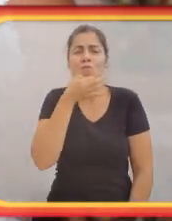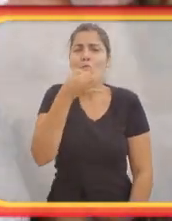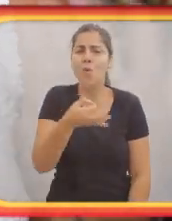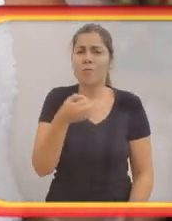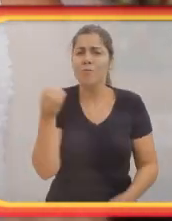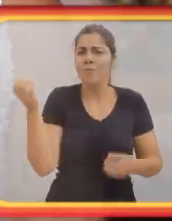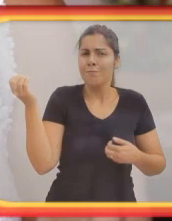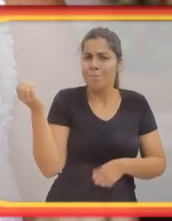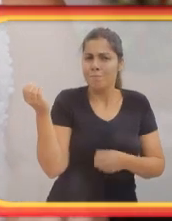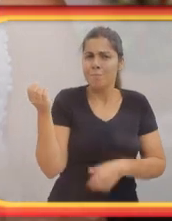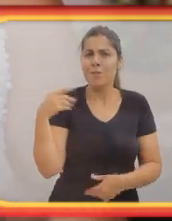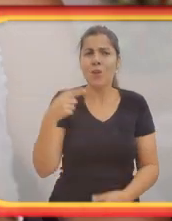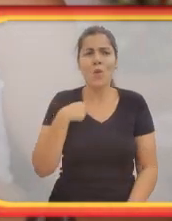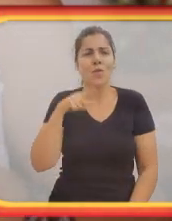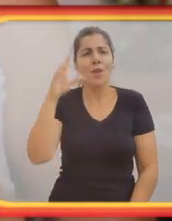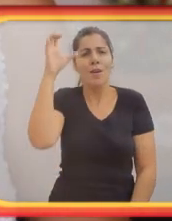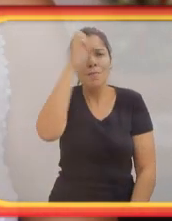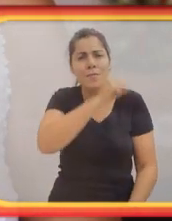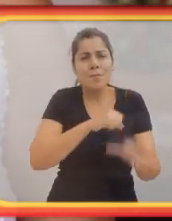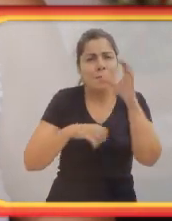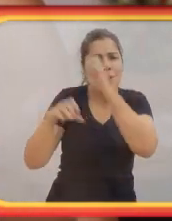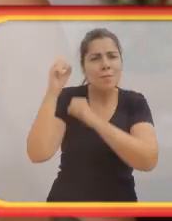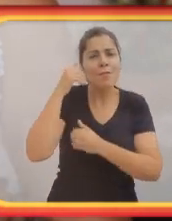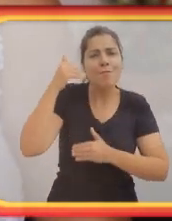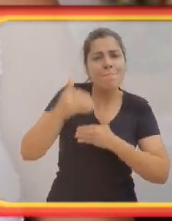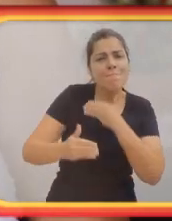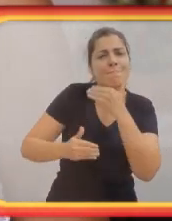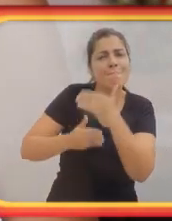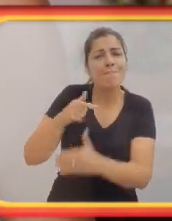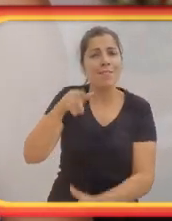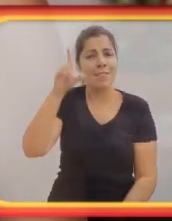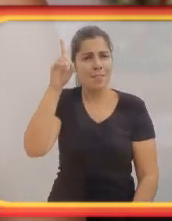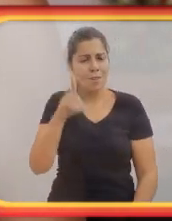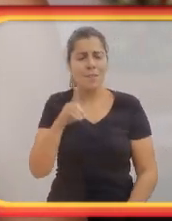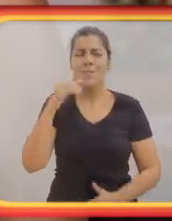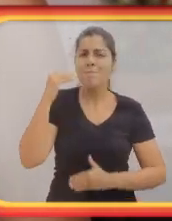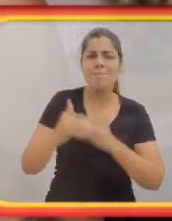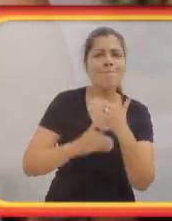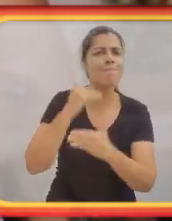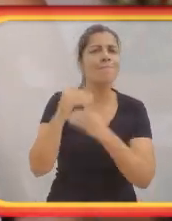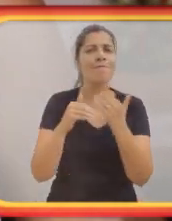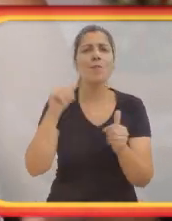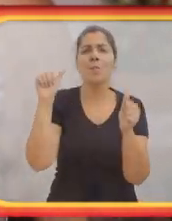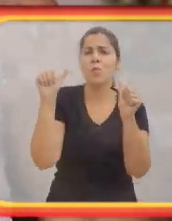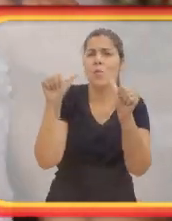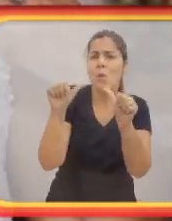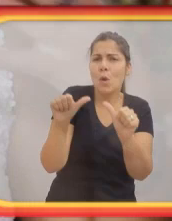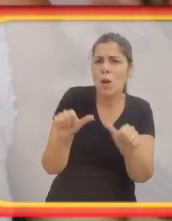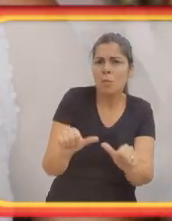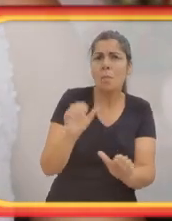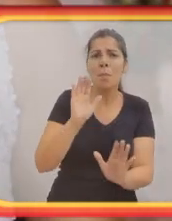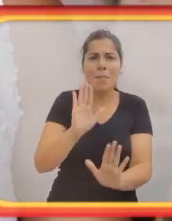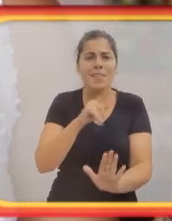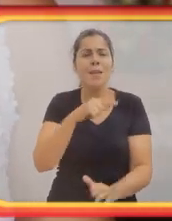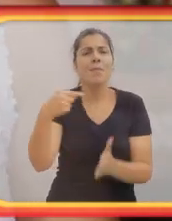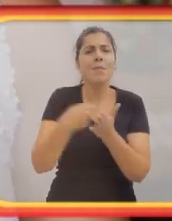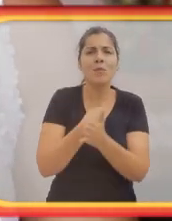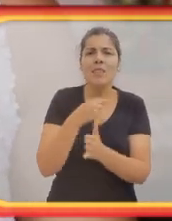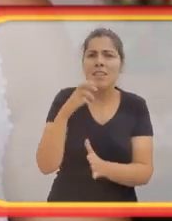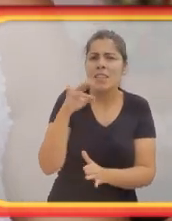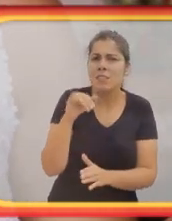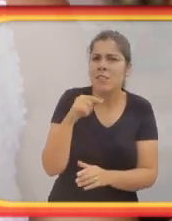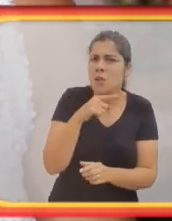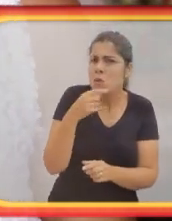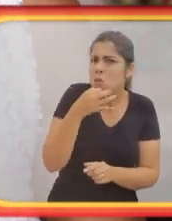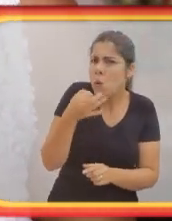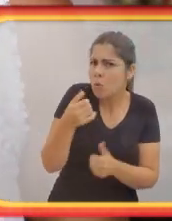tempo, essa deficiência foi evoluindo, né? Foi piorando. E aí ele me pergunta, Cris, tá